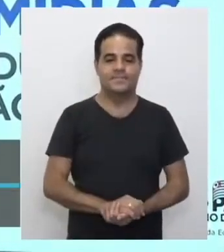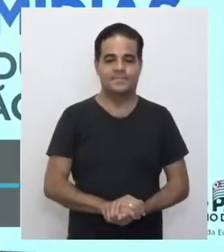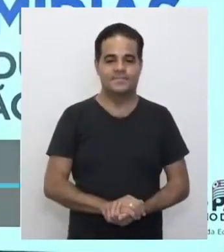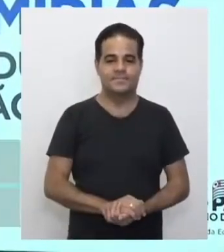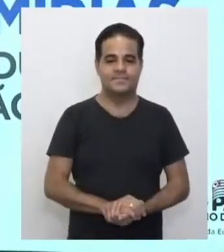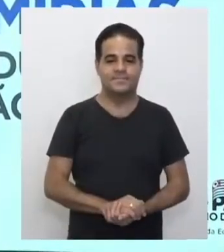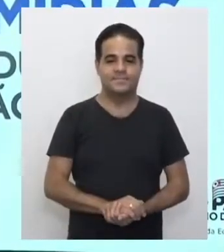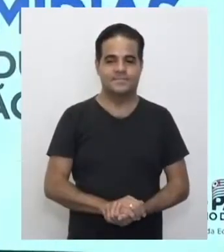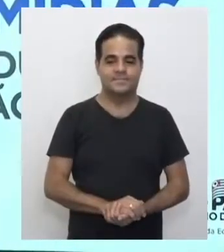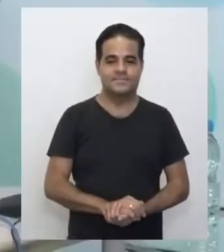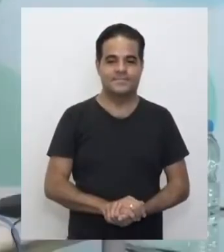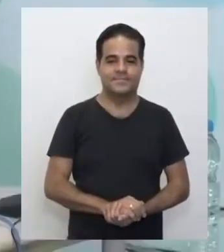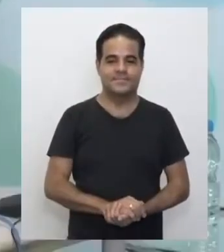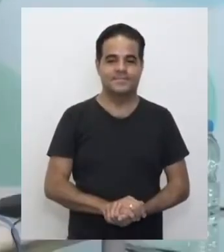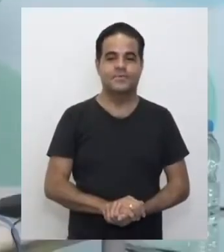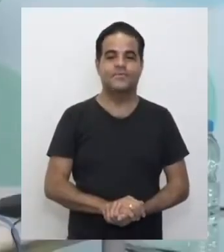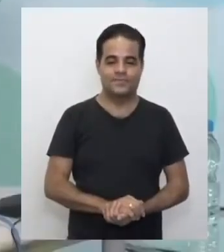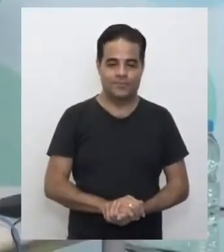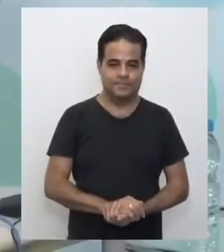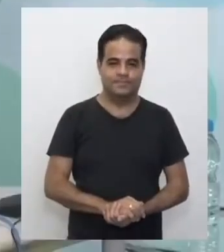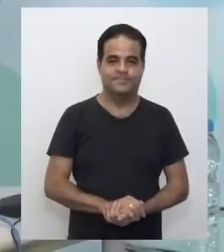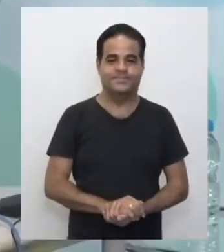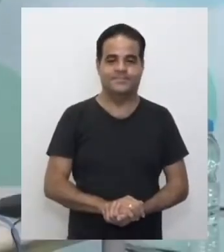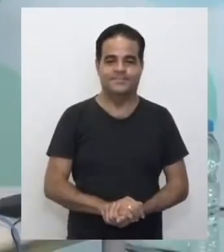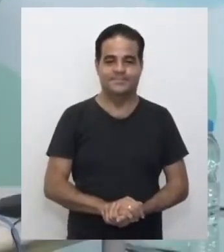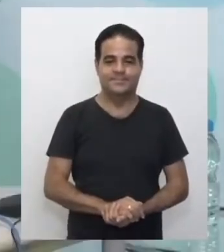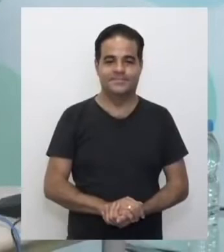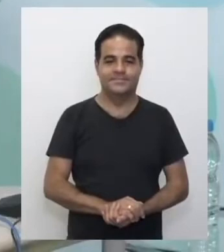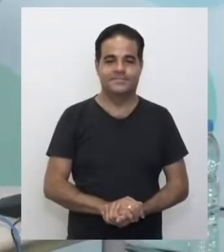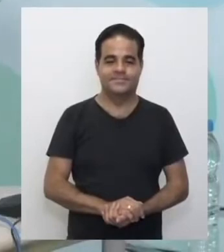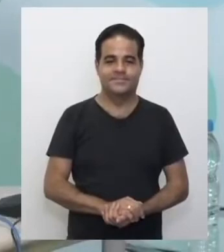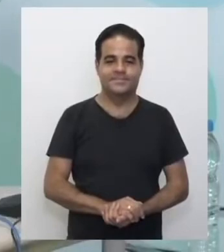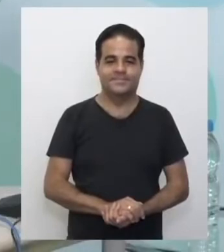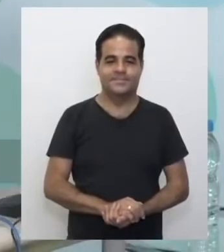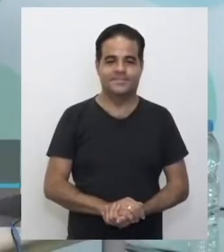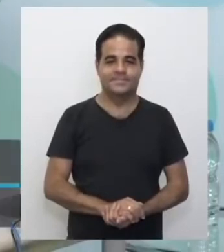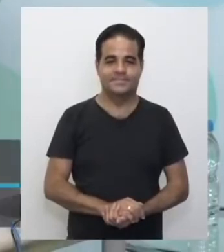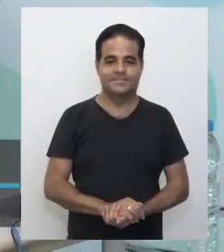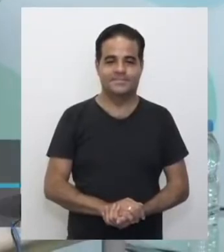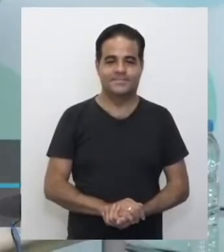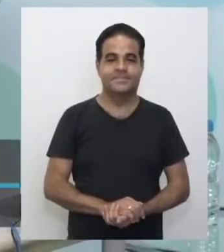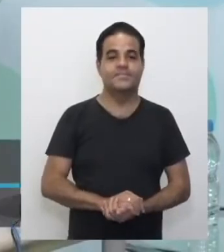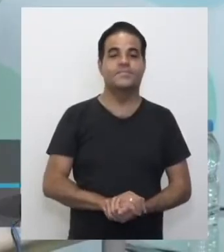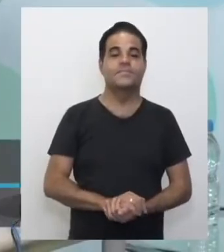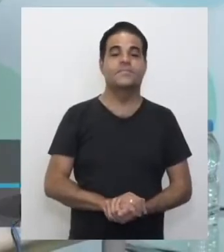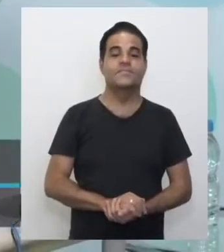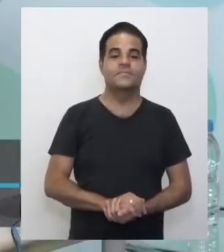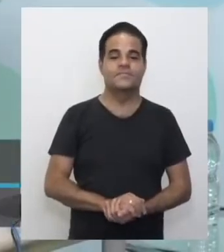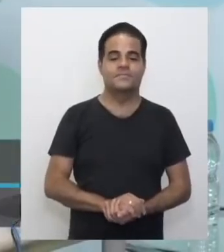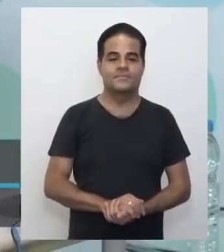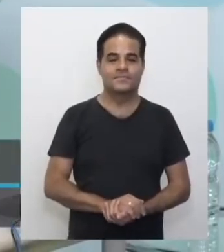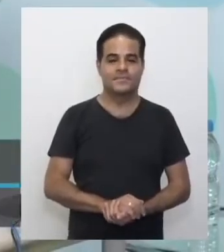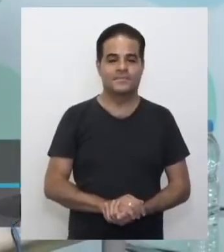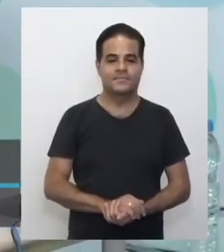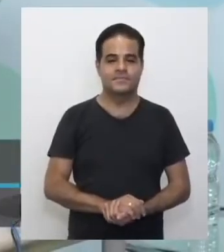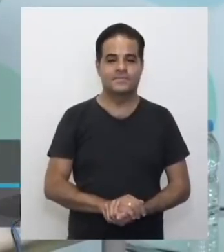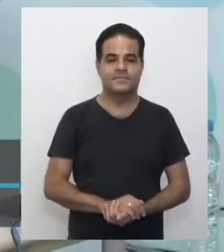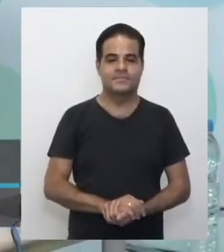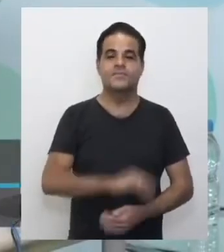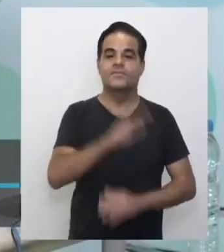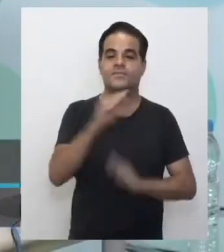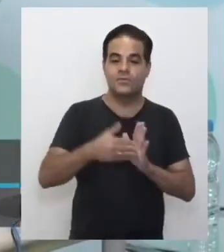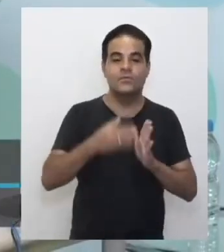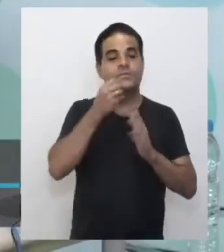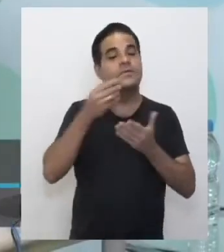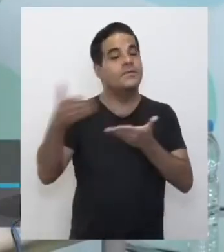teacher João. Oh, thanks, Ed. Hi, everybody. Hope you are fine there. Espero que todos estejam bem lá. Welcome to another English class. Sejam